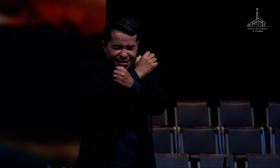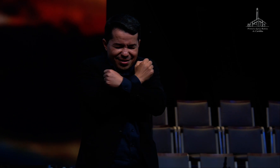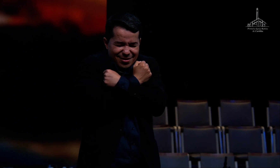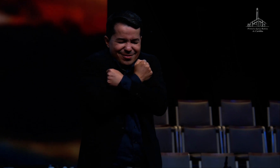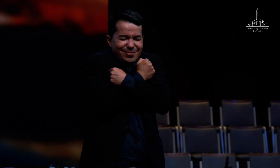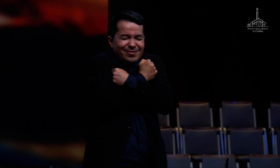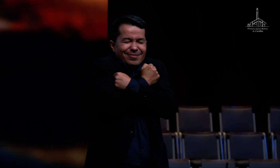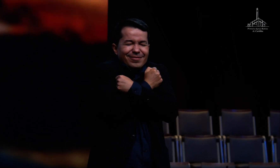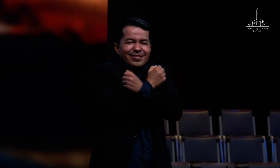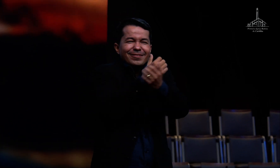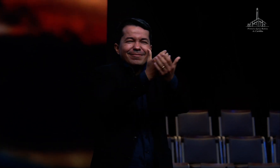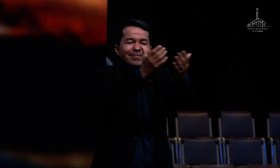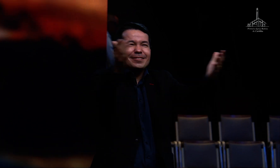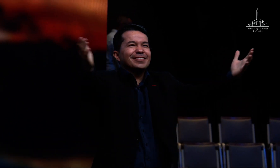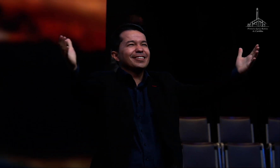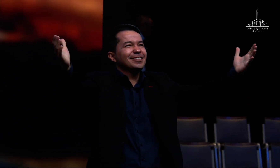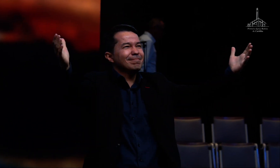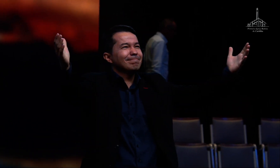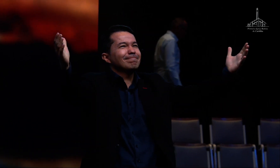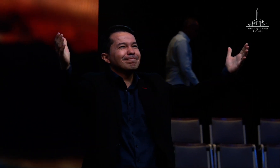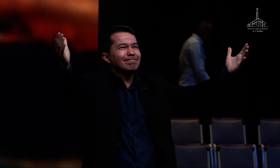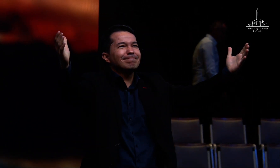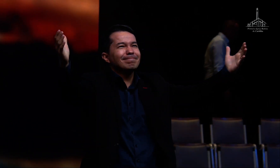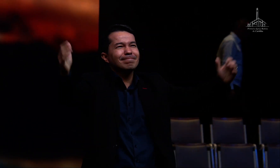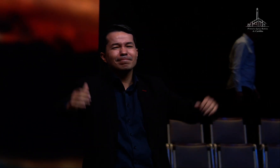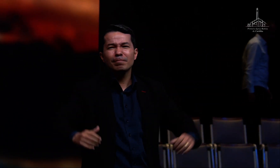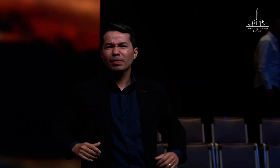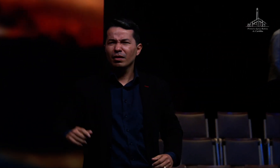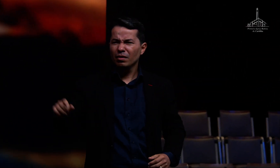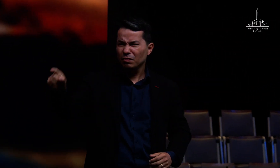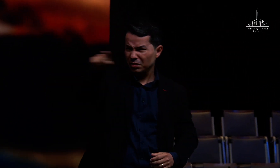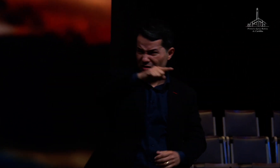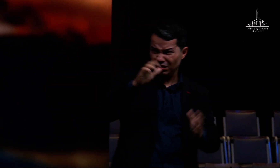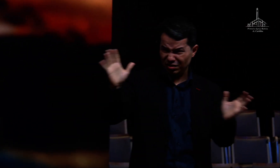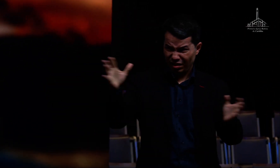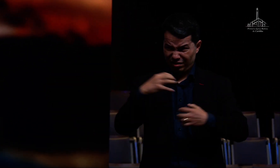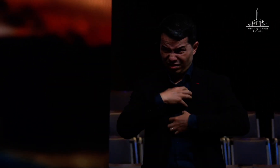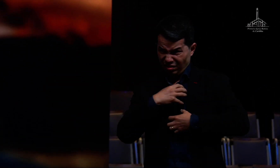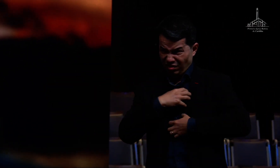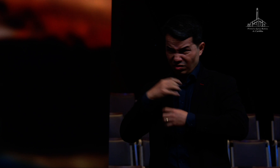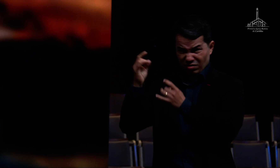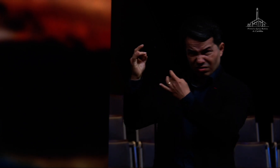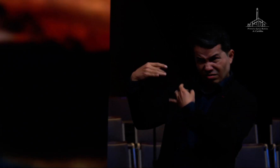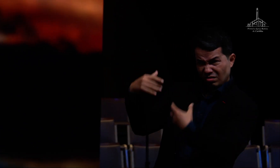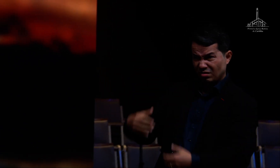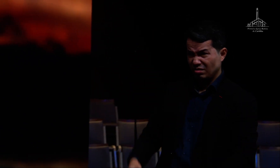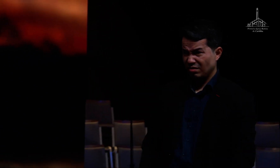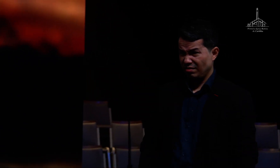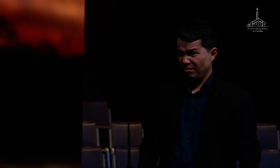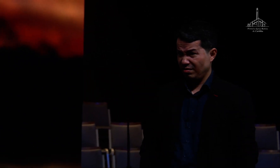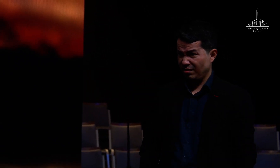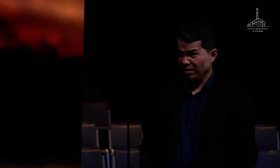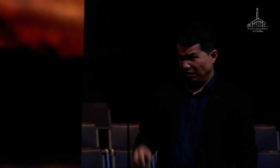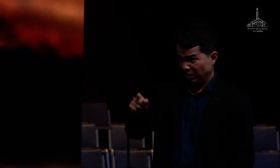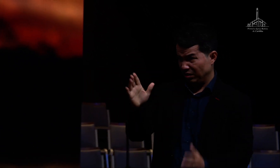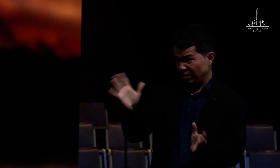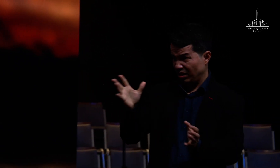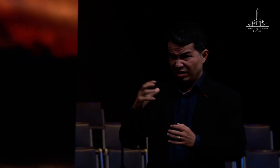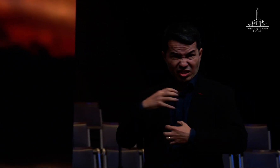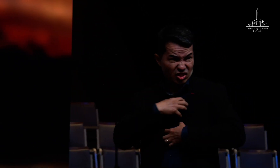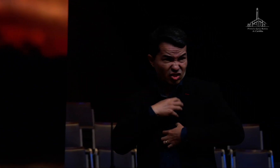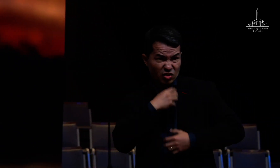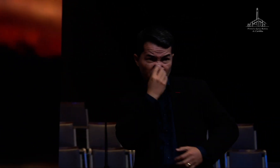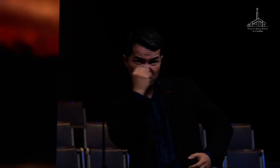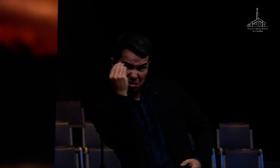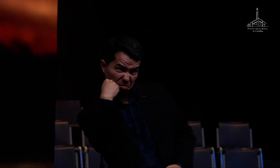para nos acolher, para acolher a cada um de nós. Você já se sentiu rejeitado?